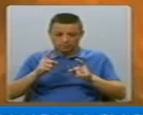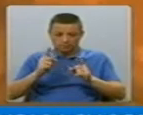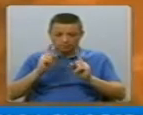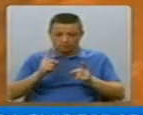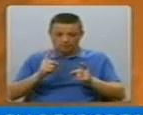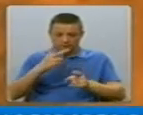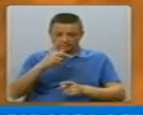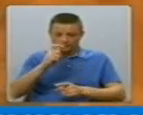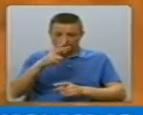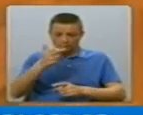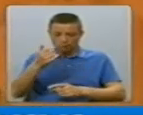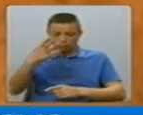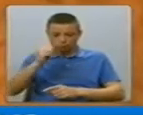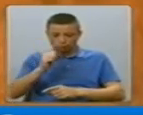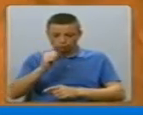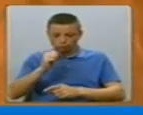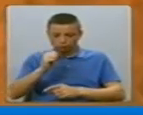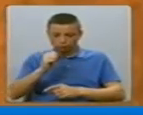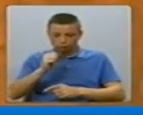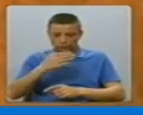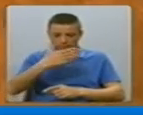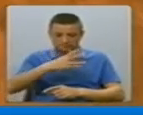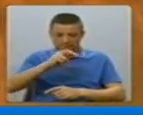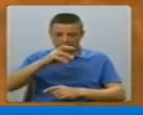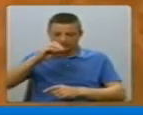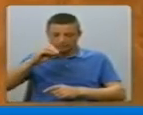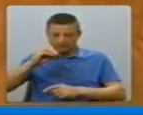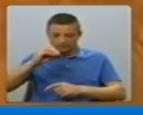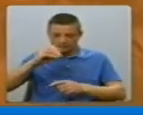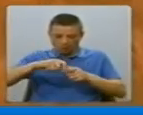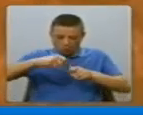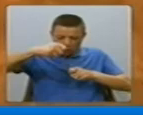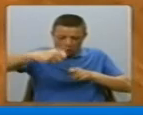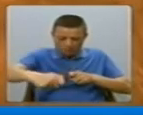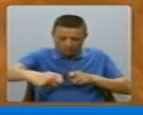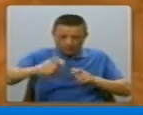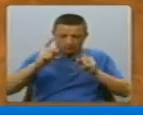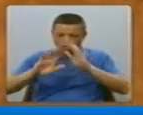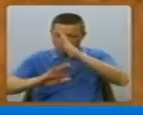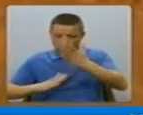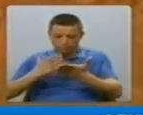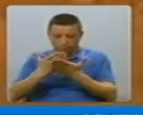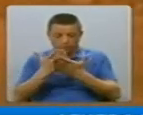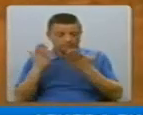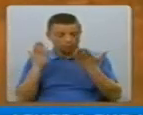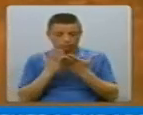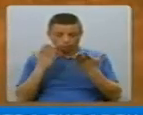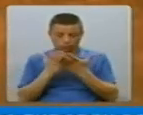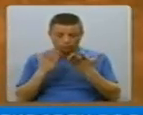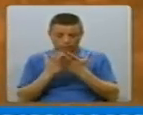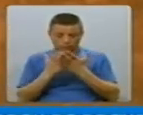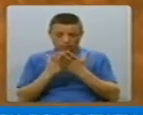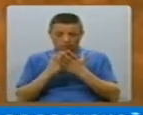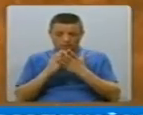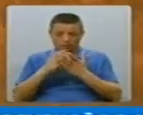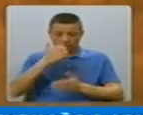Vênus, podem ter cerca de 130 metros de comprimento. É uma proposta também para estudar a alta atmosfera de Vênus, cerca de